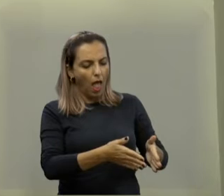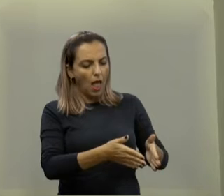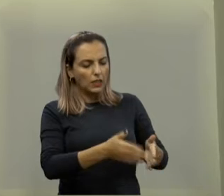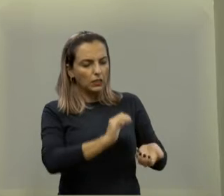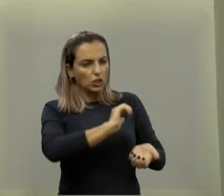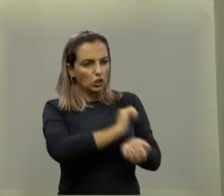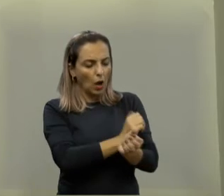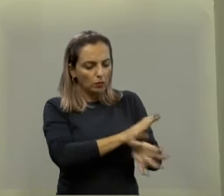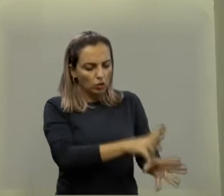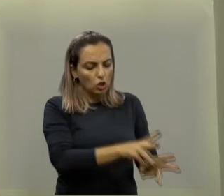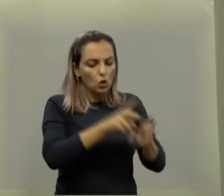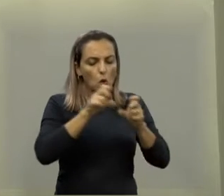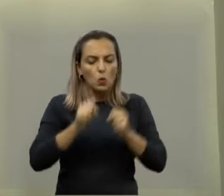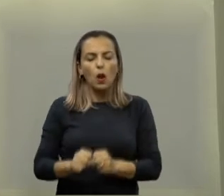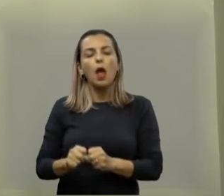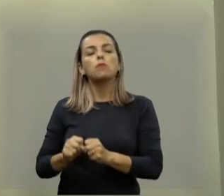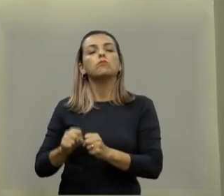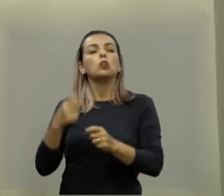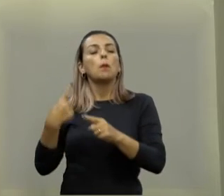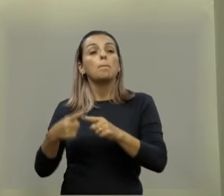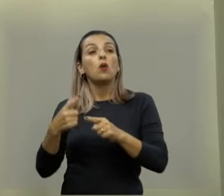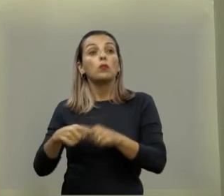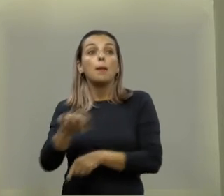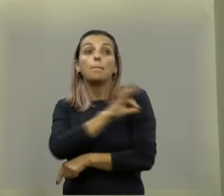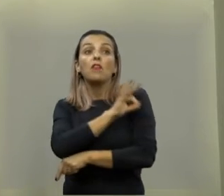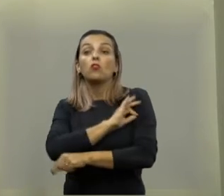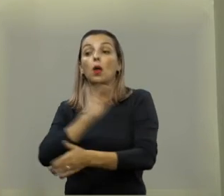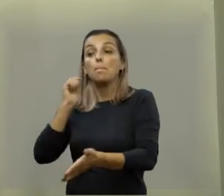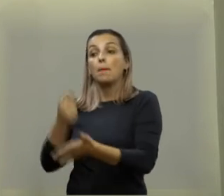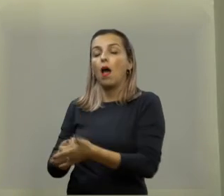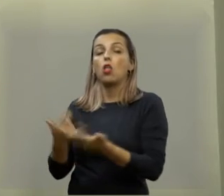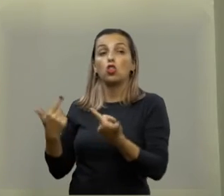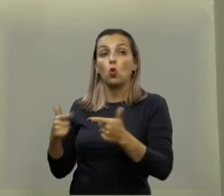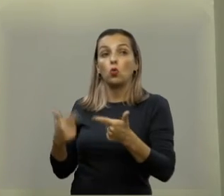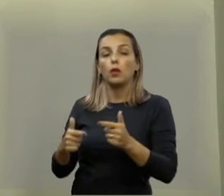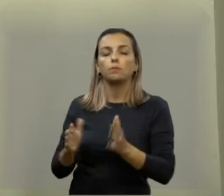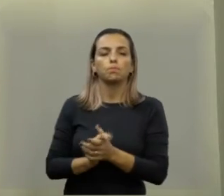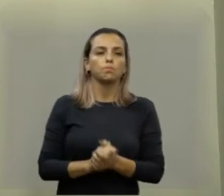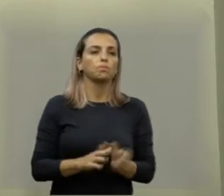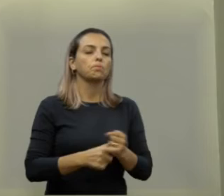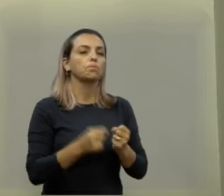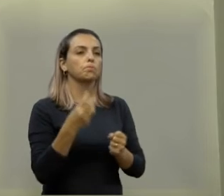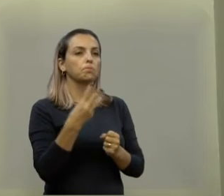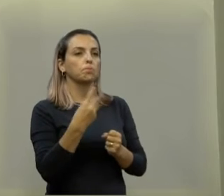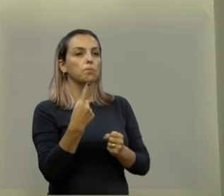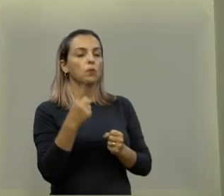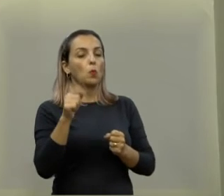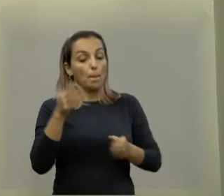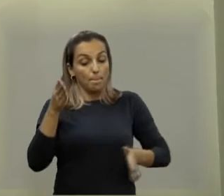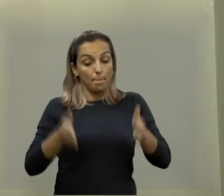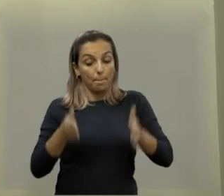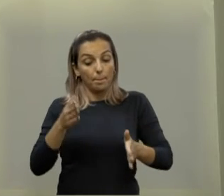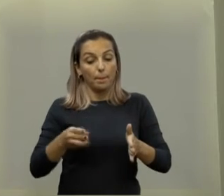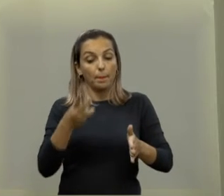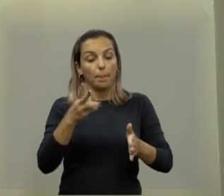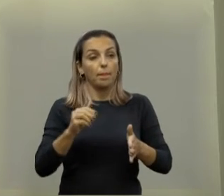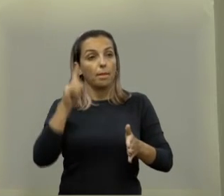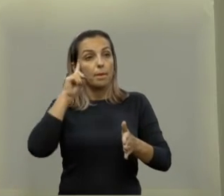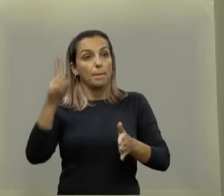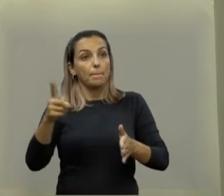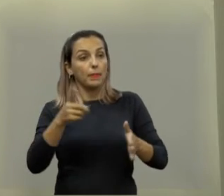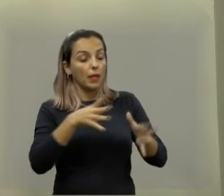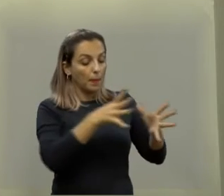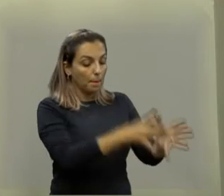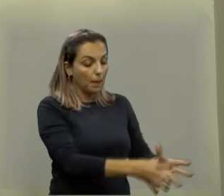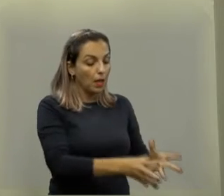como dar mais dinheiro para a prefeitura o artigo 31 estabelece o prazo de 30 dias para retirada desses